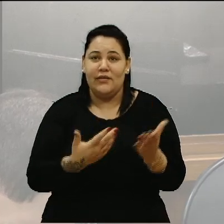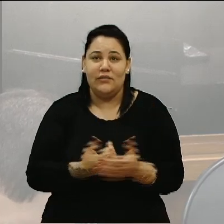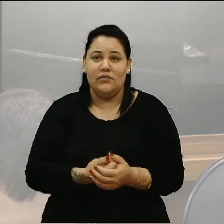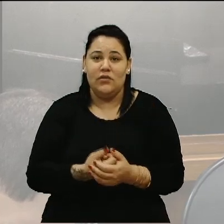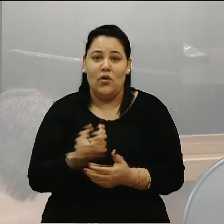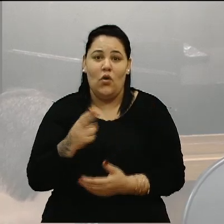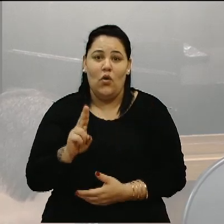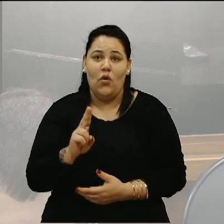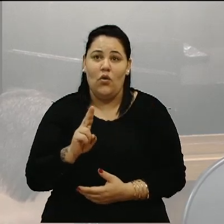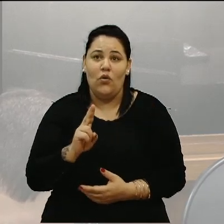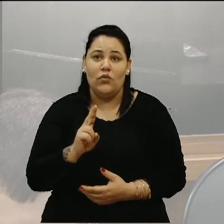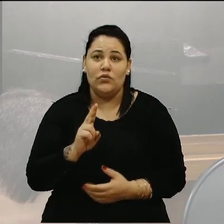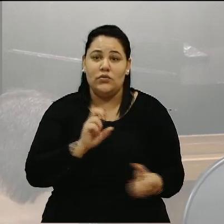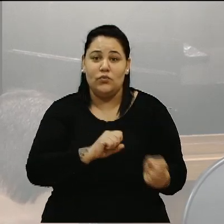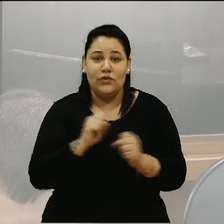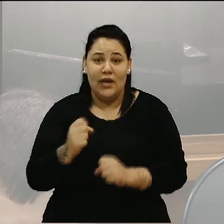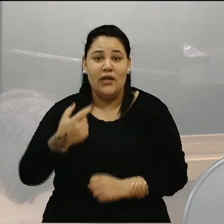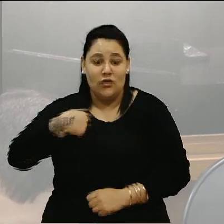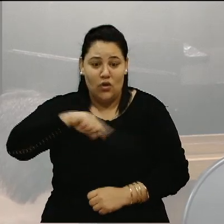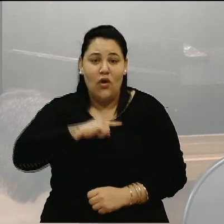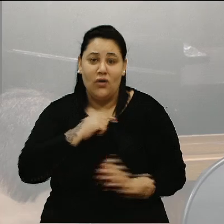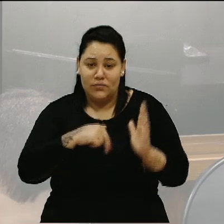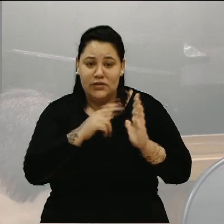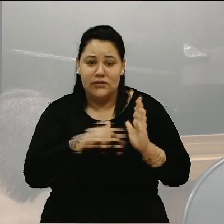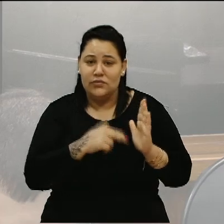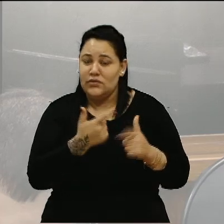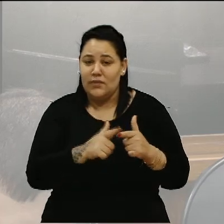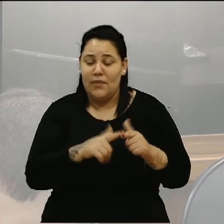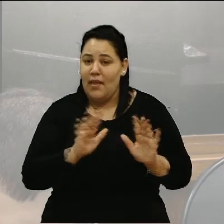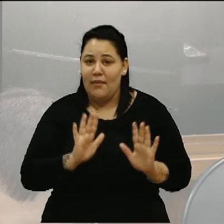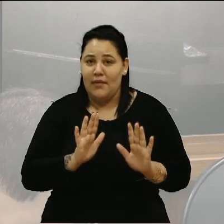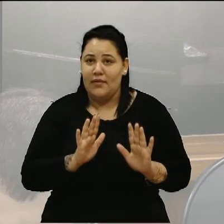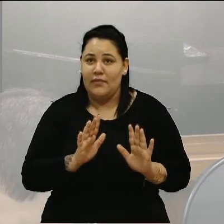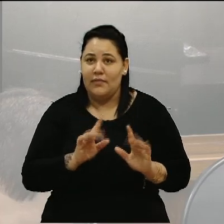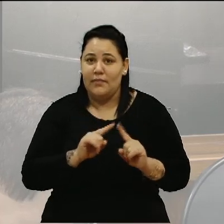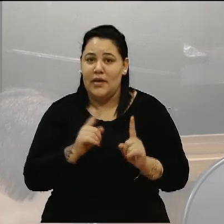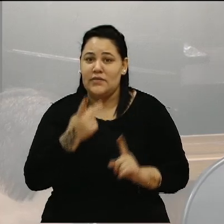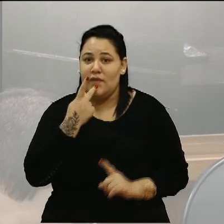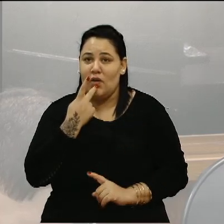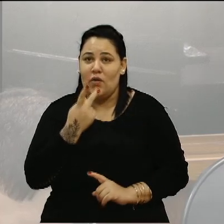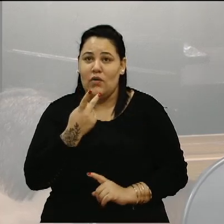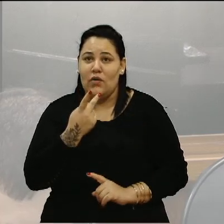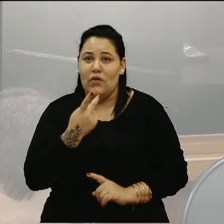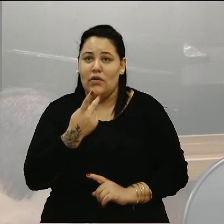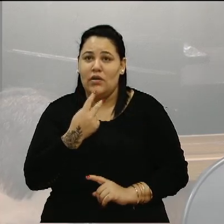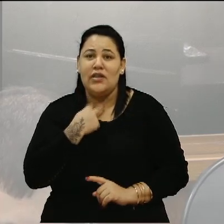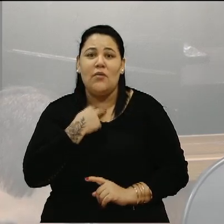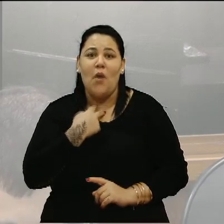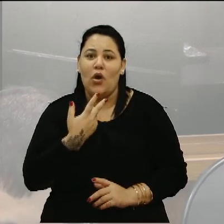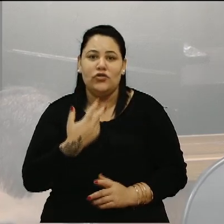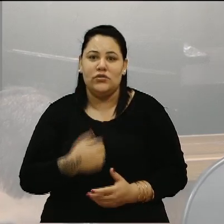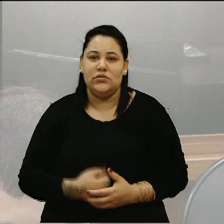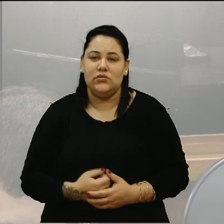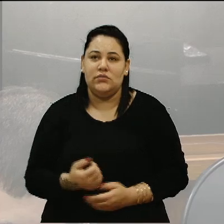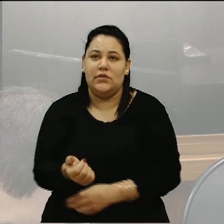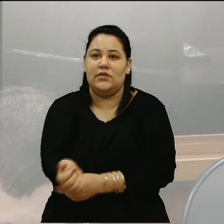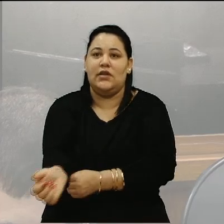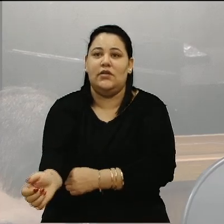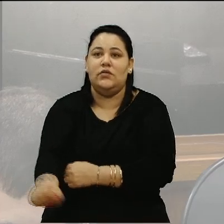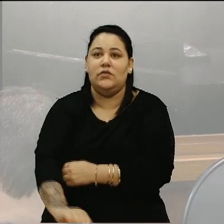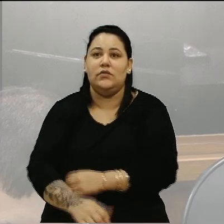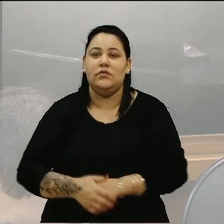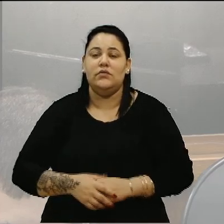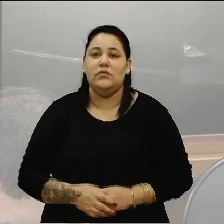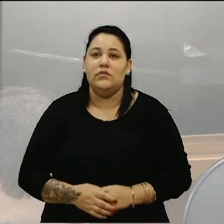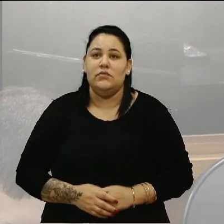gente pintar, a gente pinta, né? Manda pintar, enfim. Mas diz que não pode, né? A gente manda pintar mesmo. Daí eu queria uma